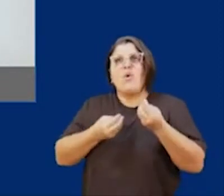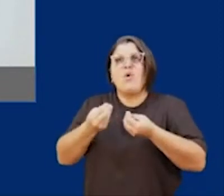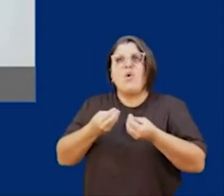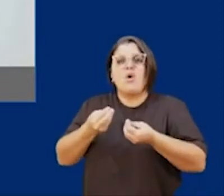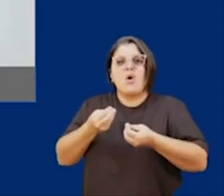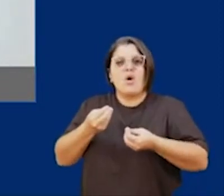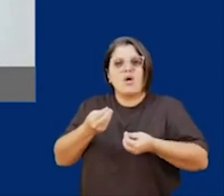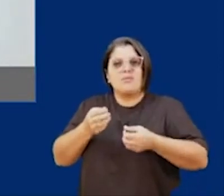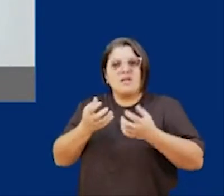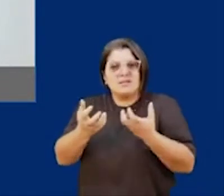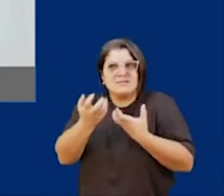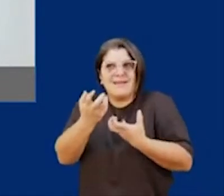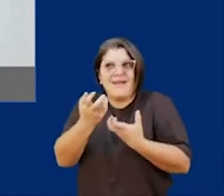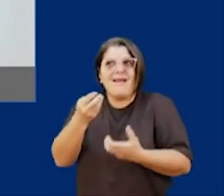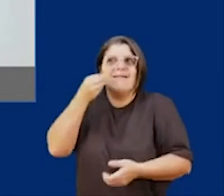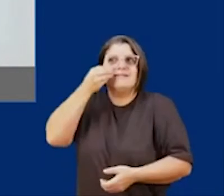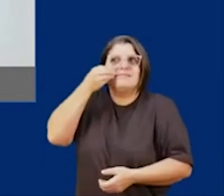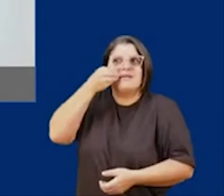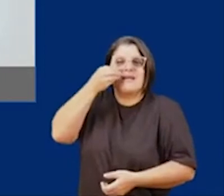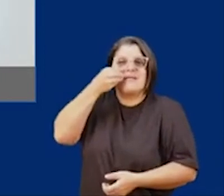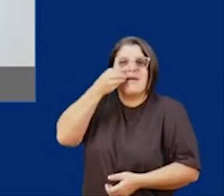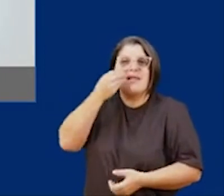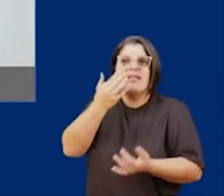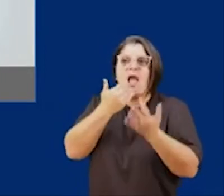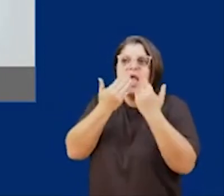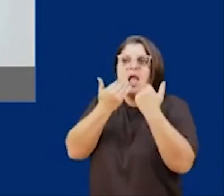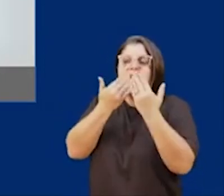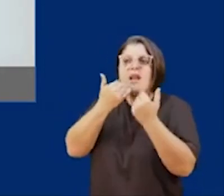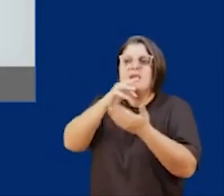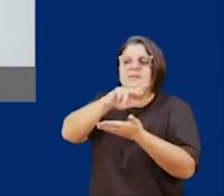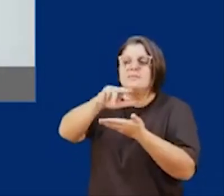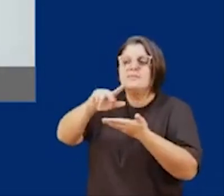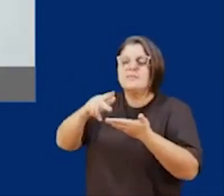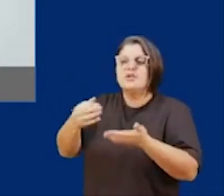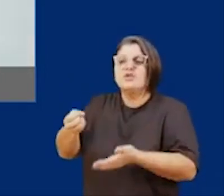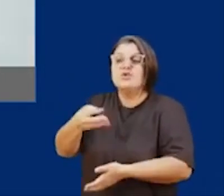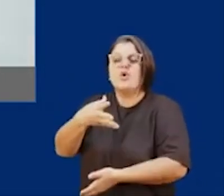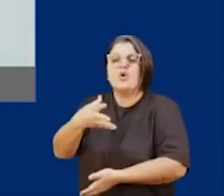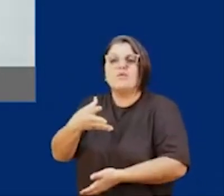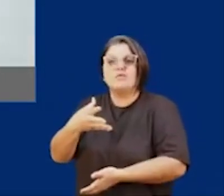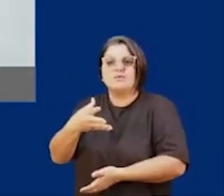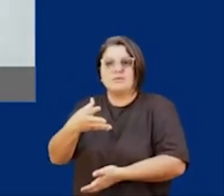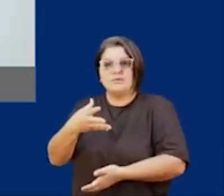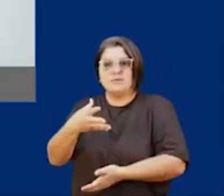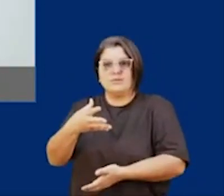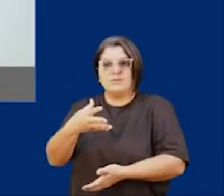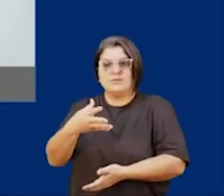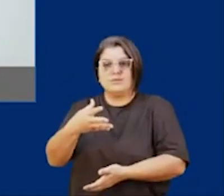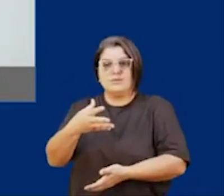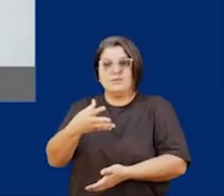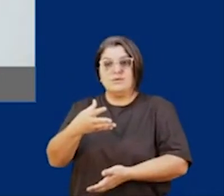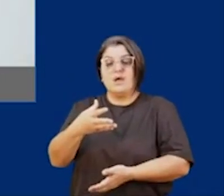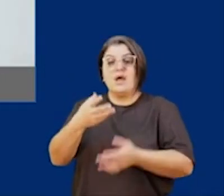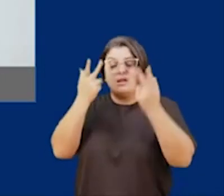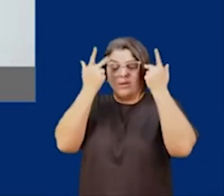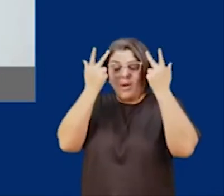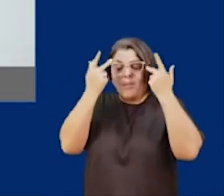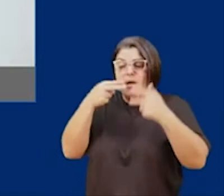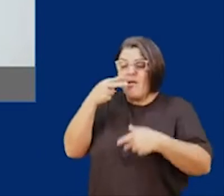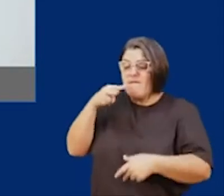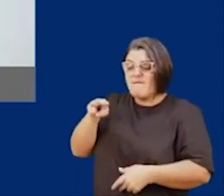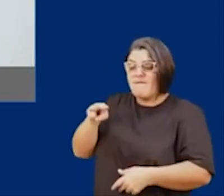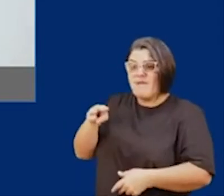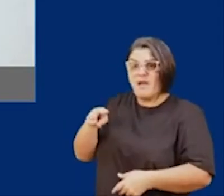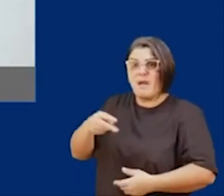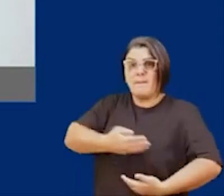tão adequados novos alimentos, entende? É muito comum a gente ver bebê tomando